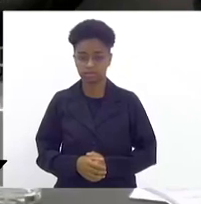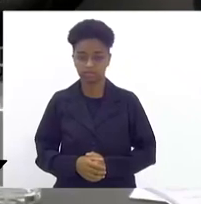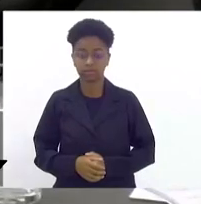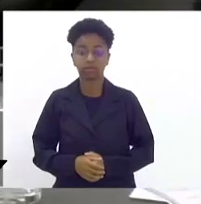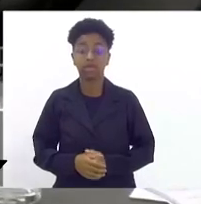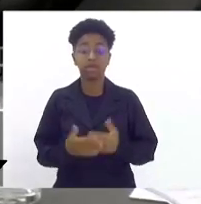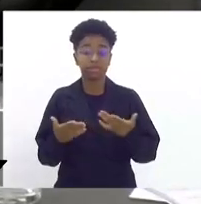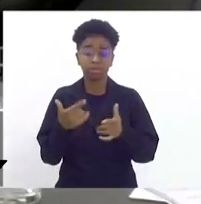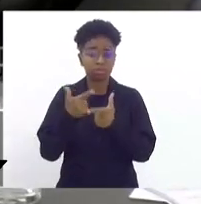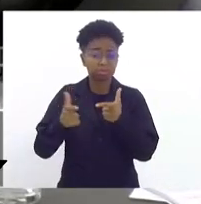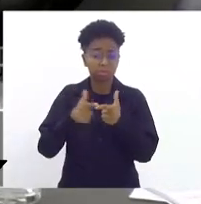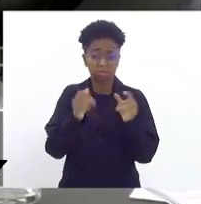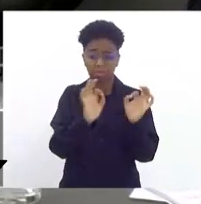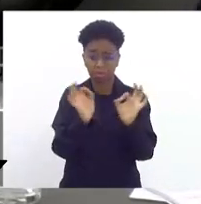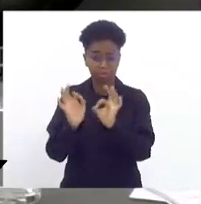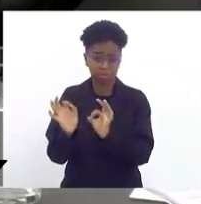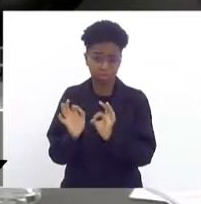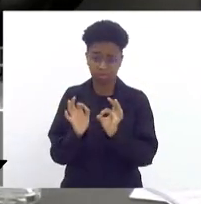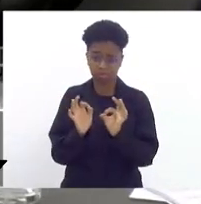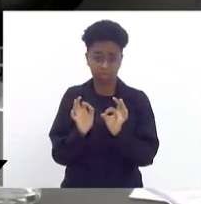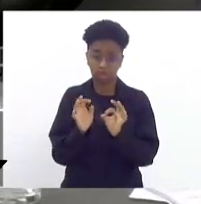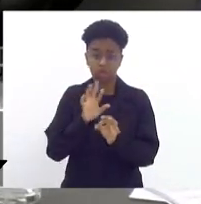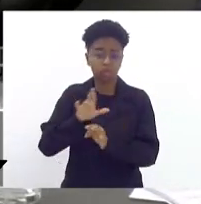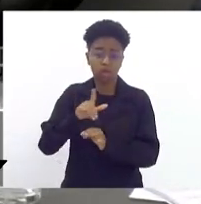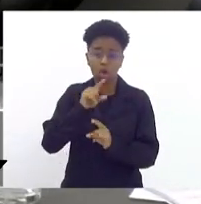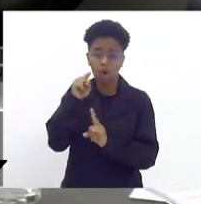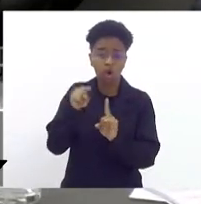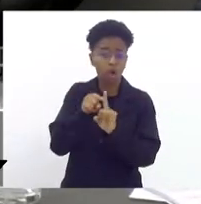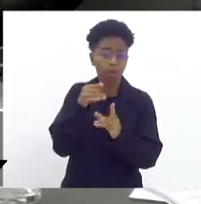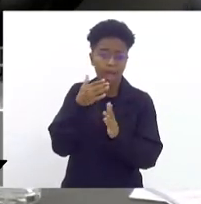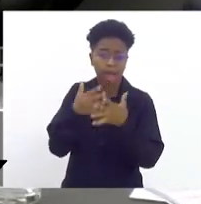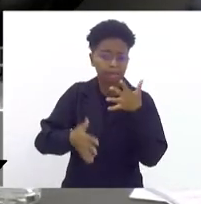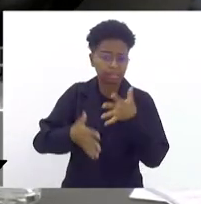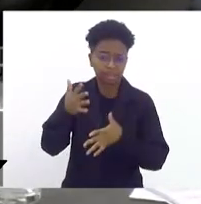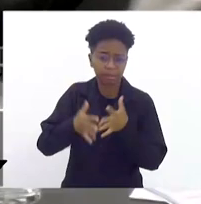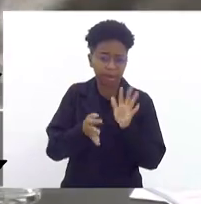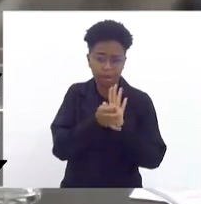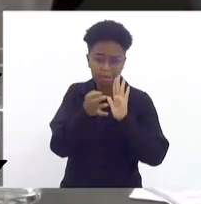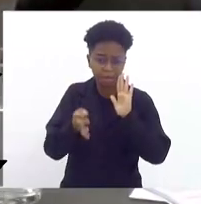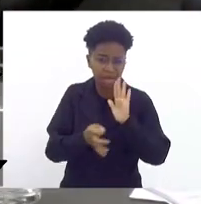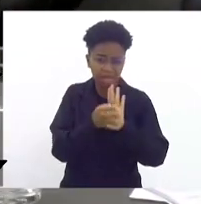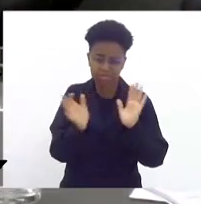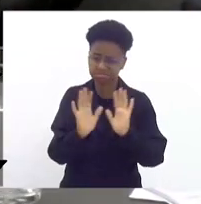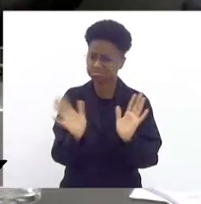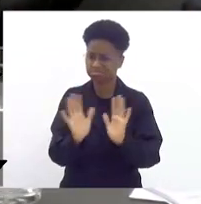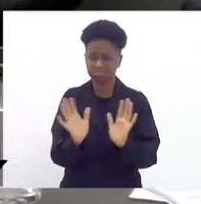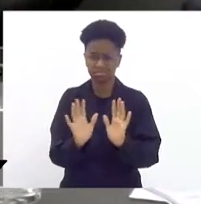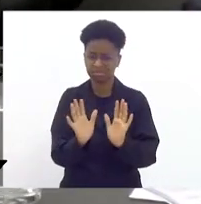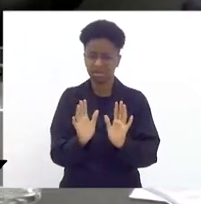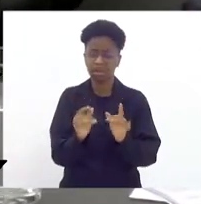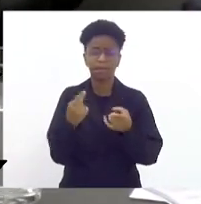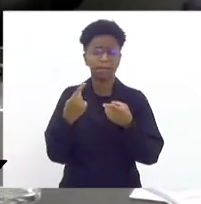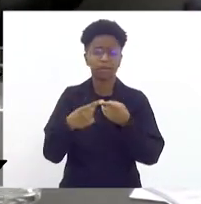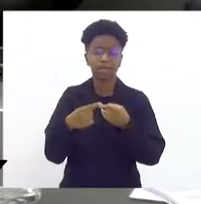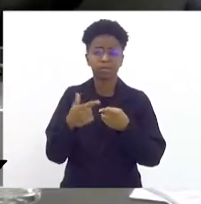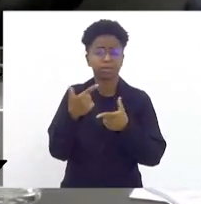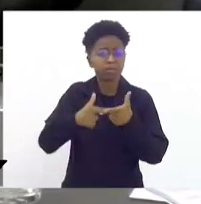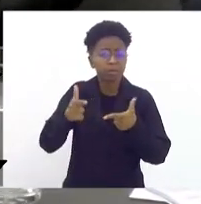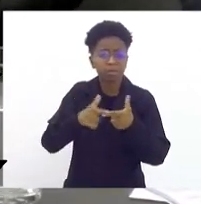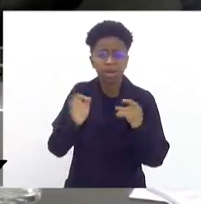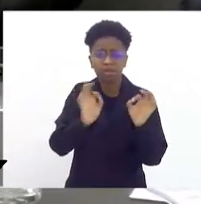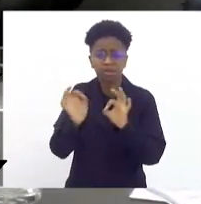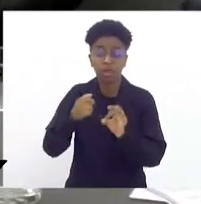nenhum. E não é com o intuito de atrapalhar o parecer ser proferido, porque não tem problema nenhum. Eu só estou pedindo